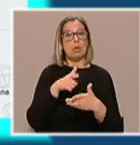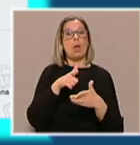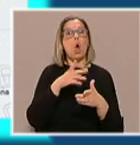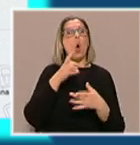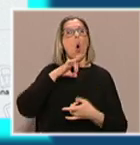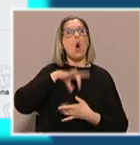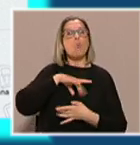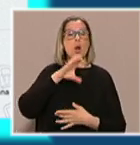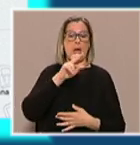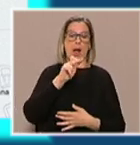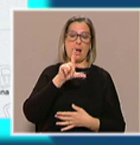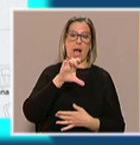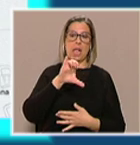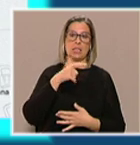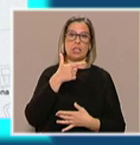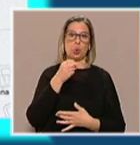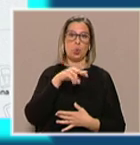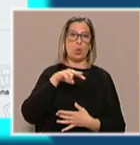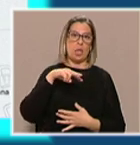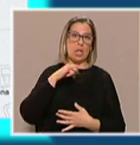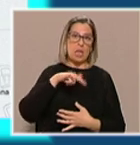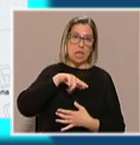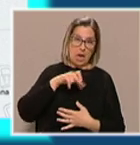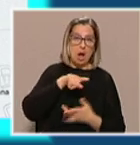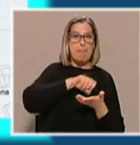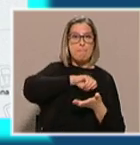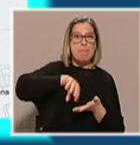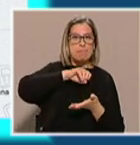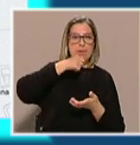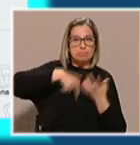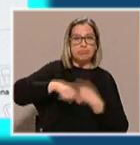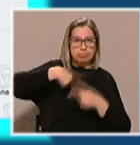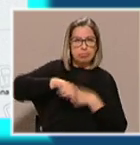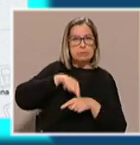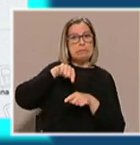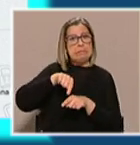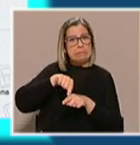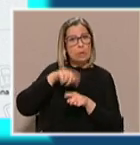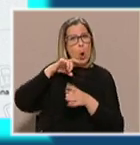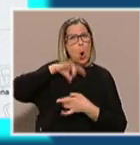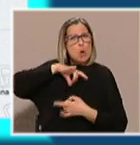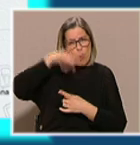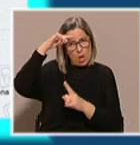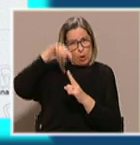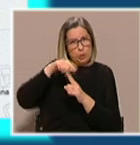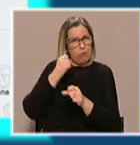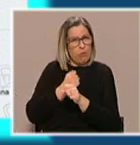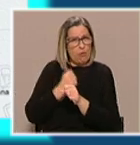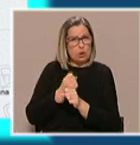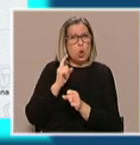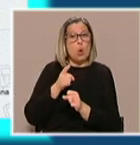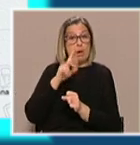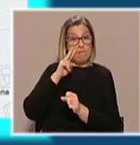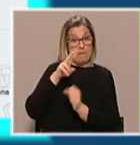calcitonina, e a lançá-la na corrente sanguínea. Qual a função da calcitonina? Se focarem a vossa atenção apenas